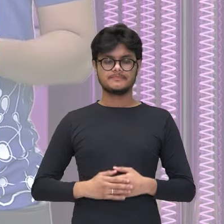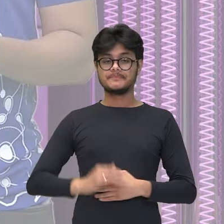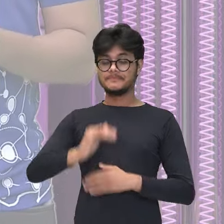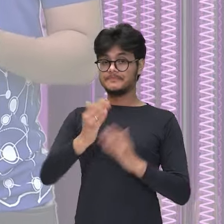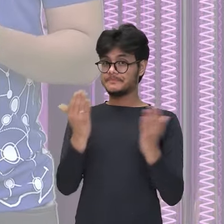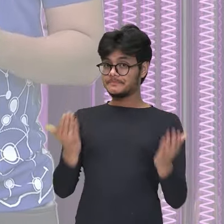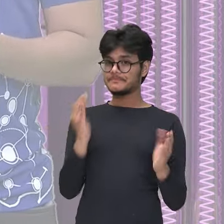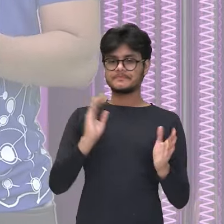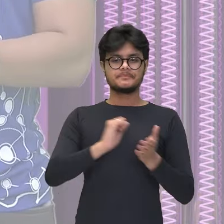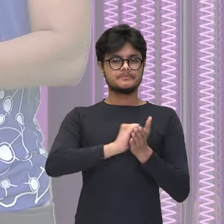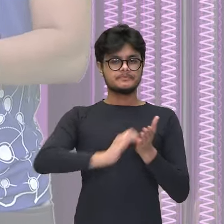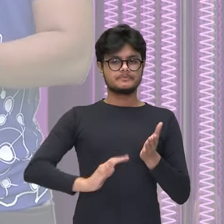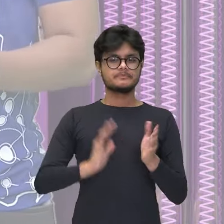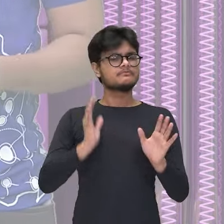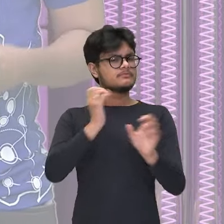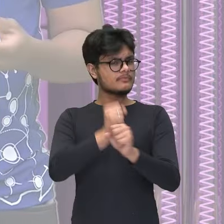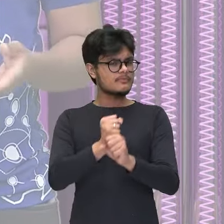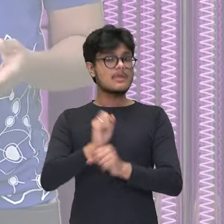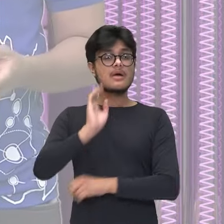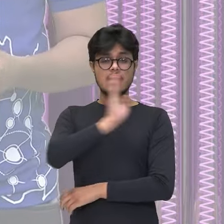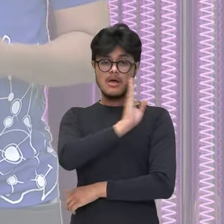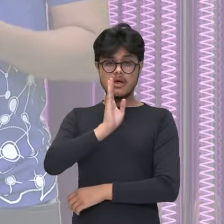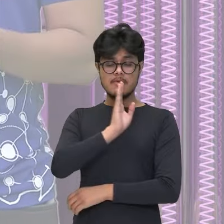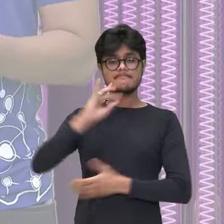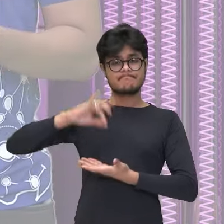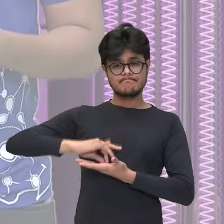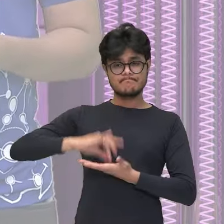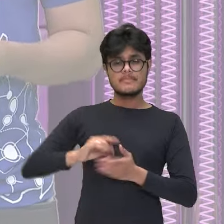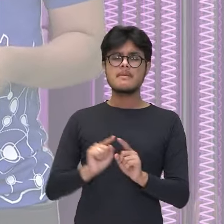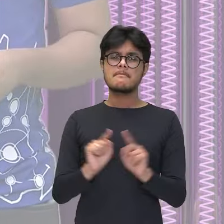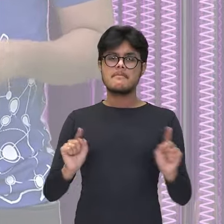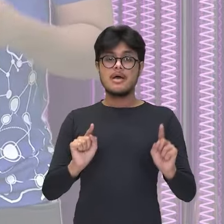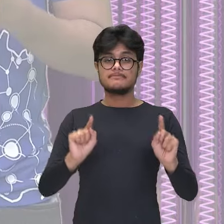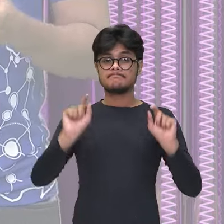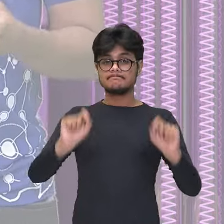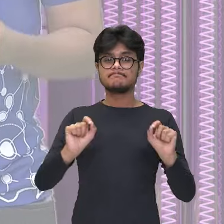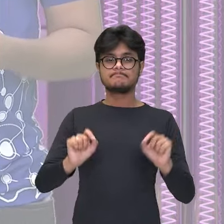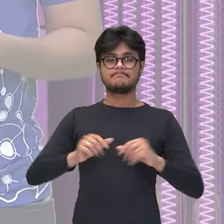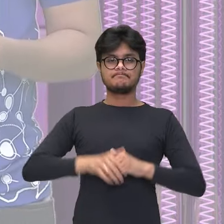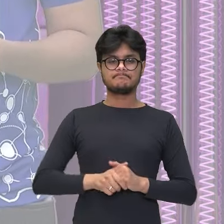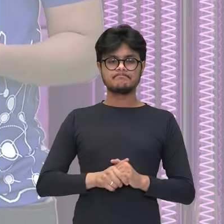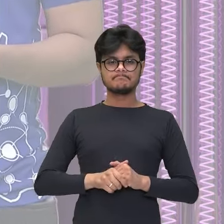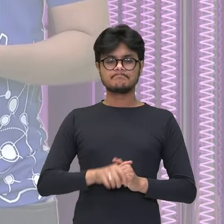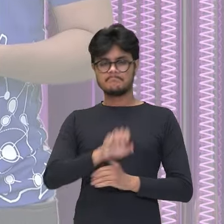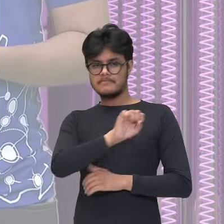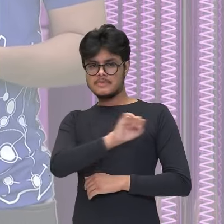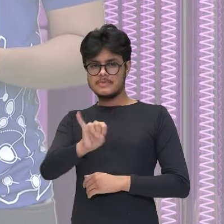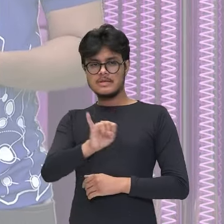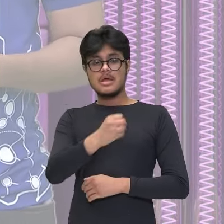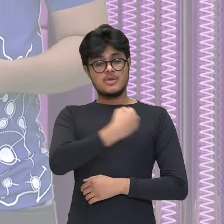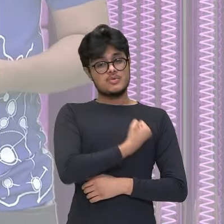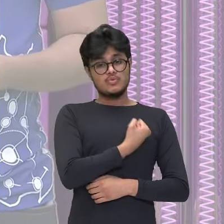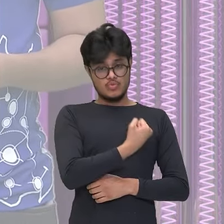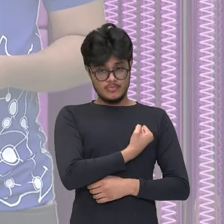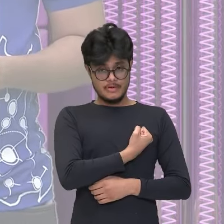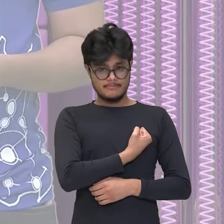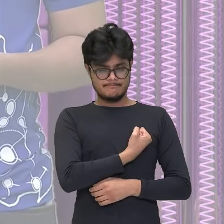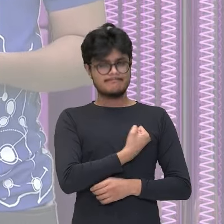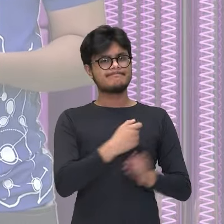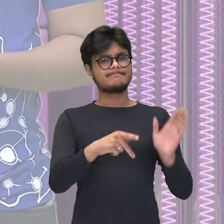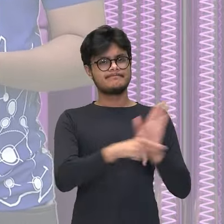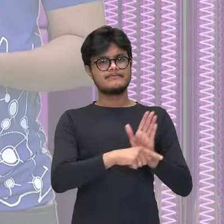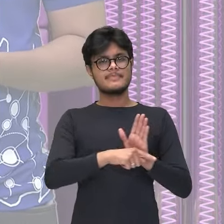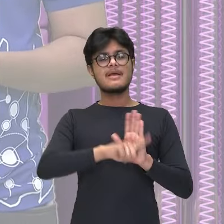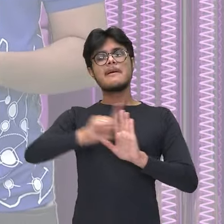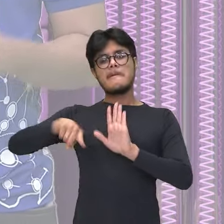Podemos calcular de maneira bem rápida. Para isso, basta que, quando se fala em desconto, subtraia